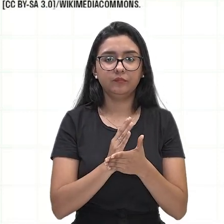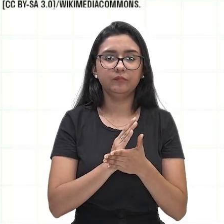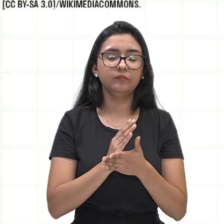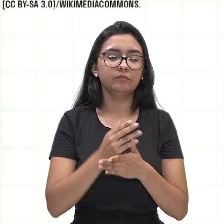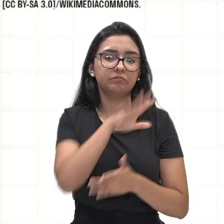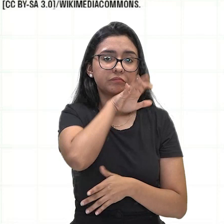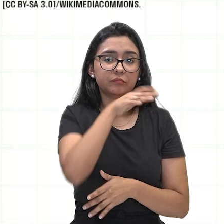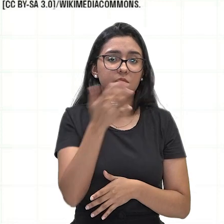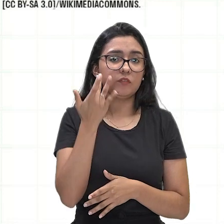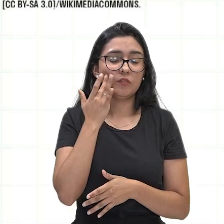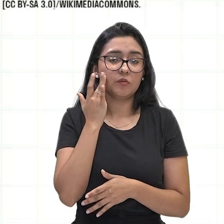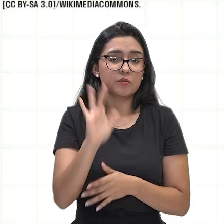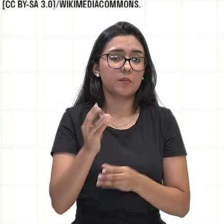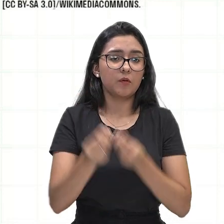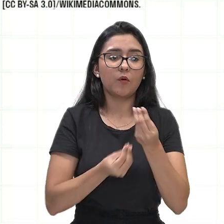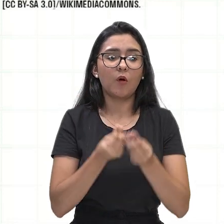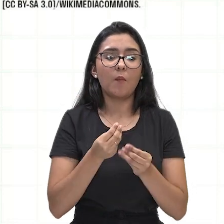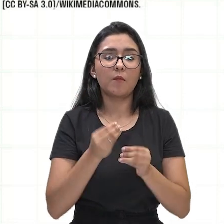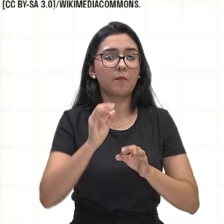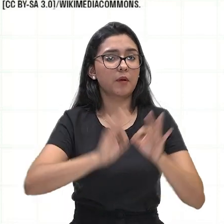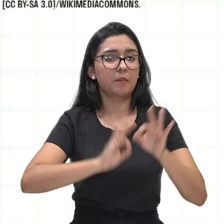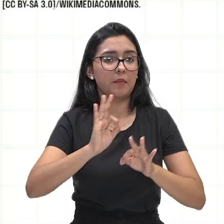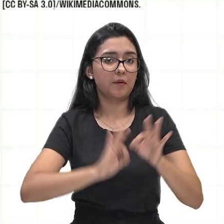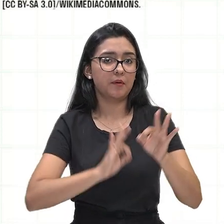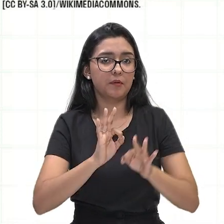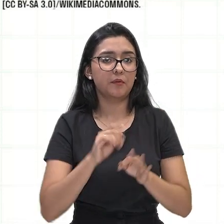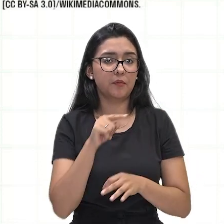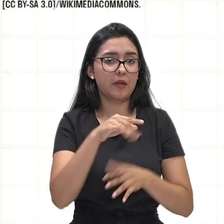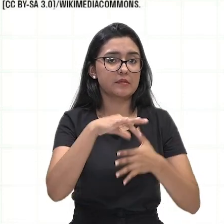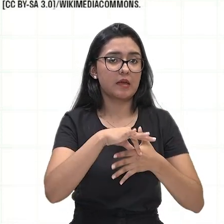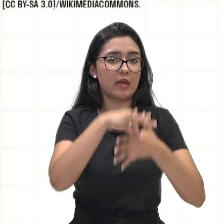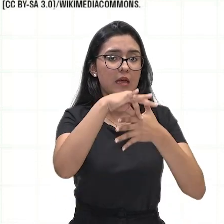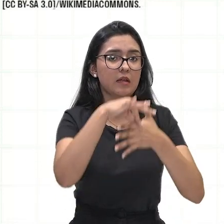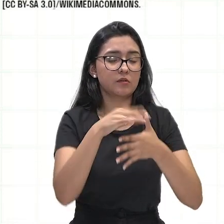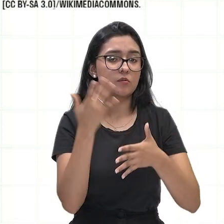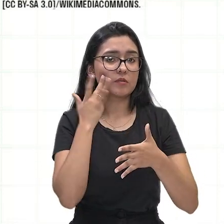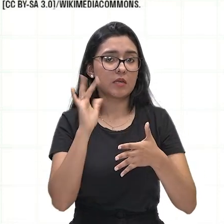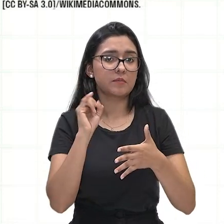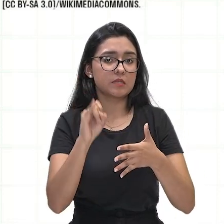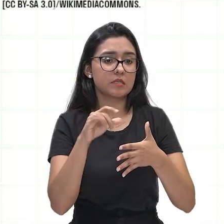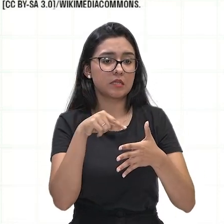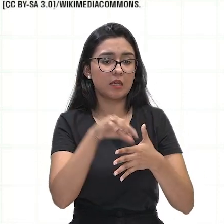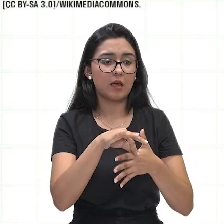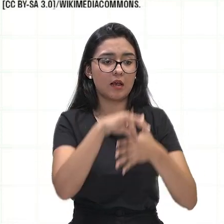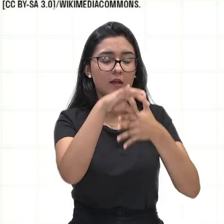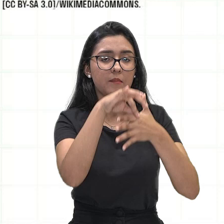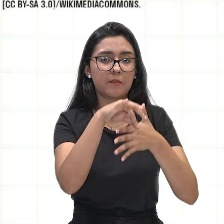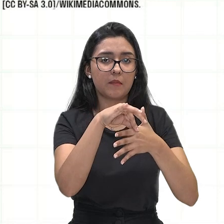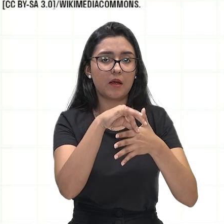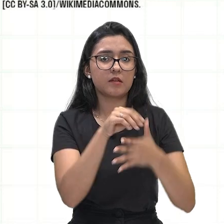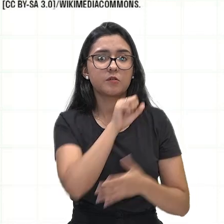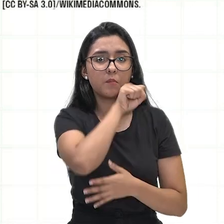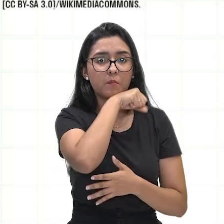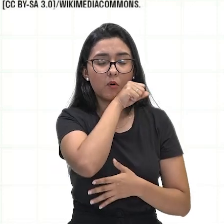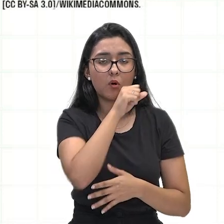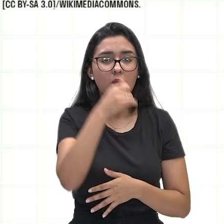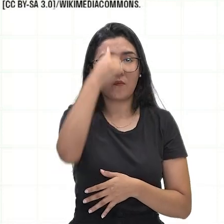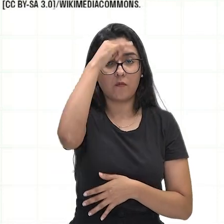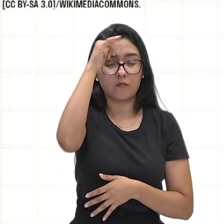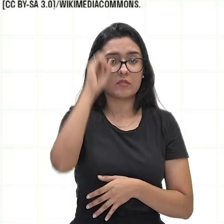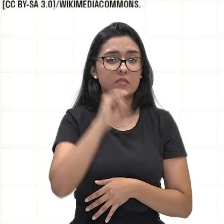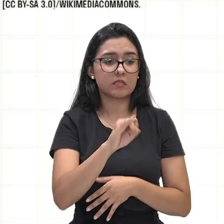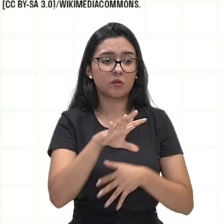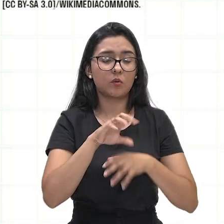sabe a procedência dessa carne. Então você não sabe se esse animal, como o porco ou como a vaca, se eles não